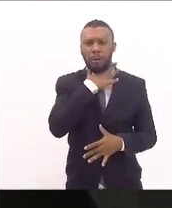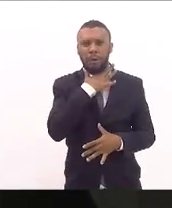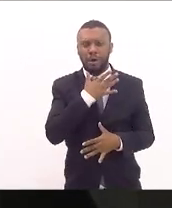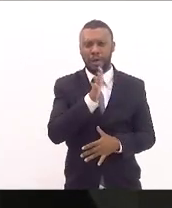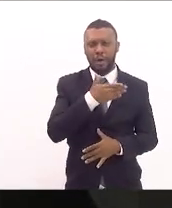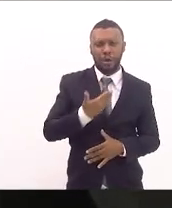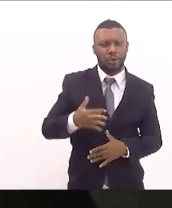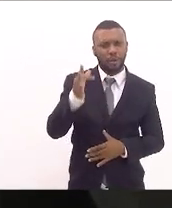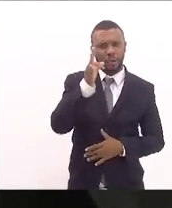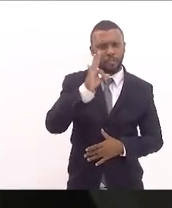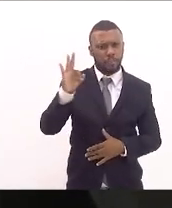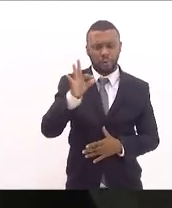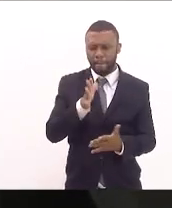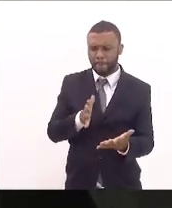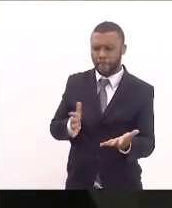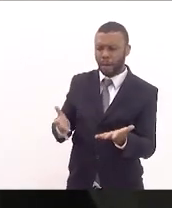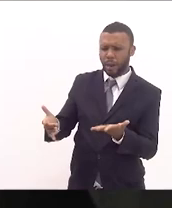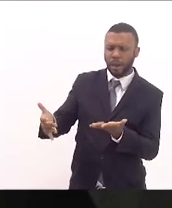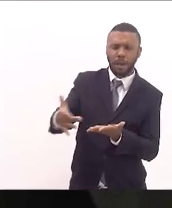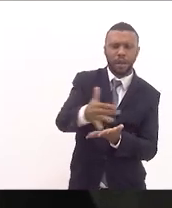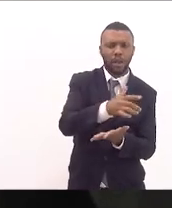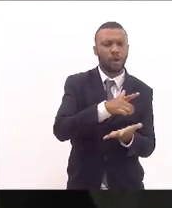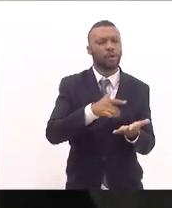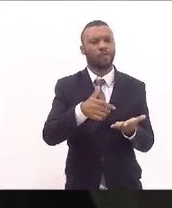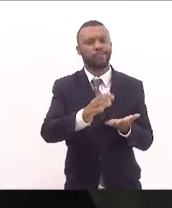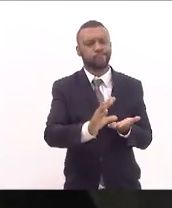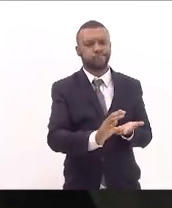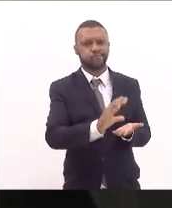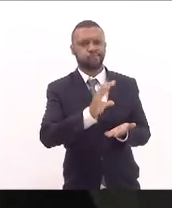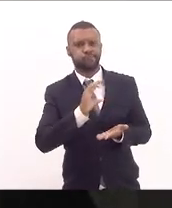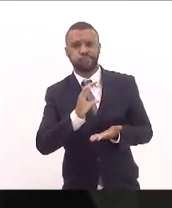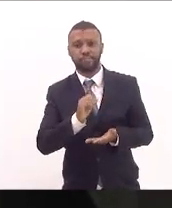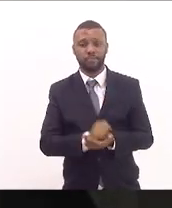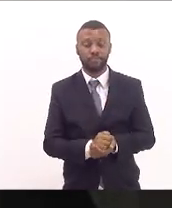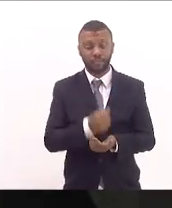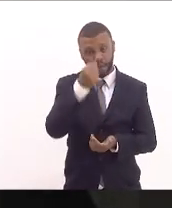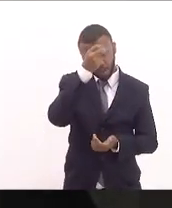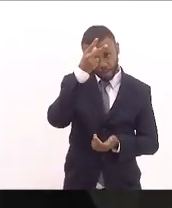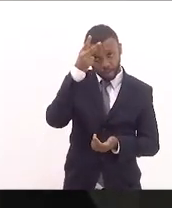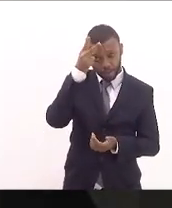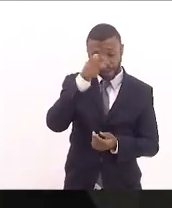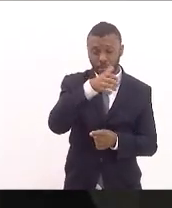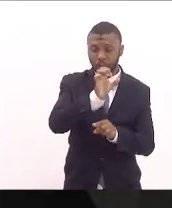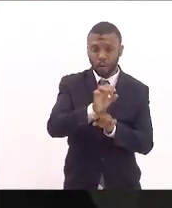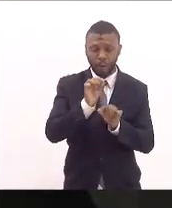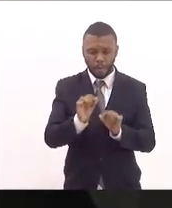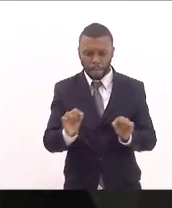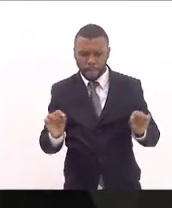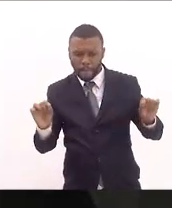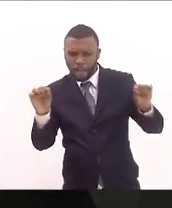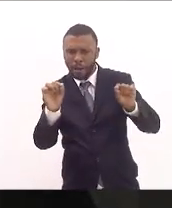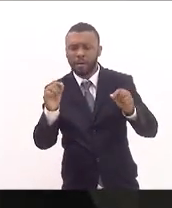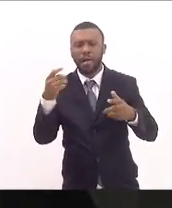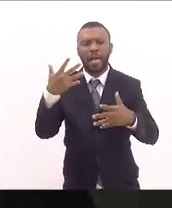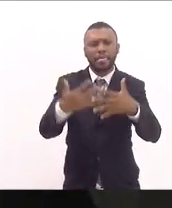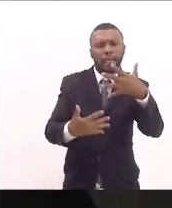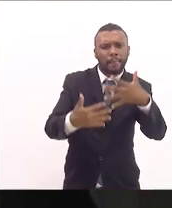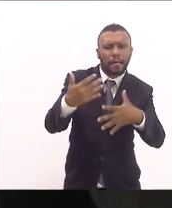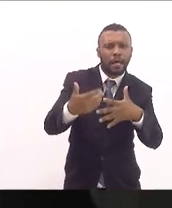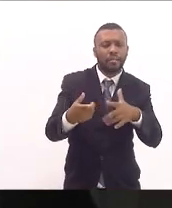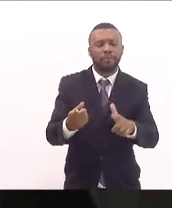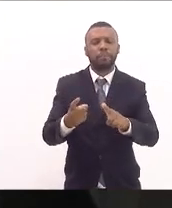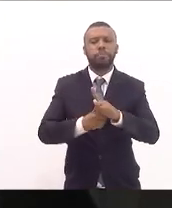varejo mente nos status e os municípios e os estados cada vez mais atrapalhados